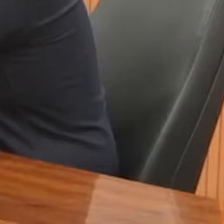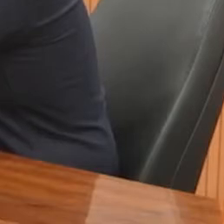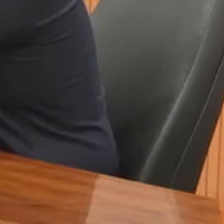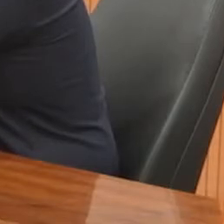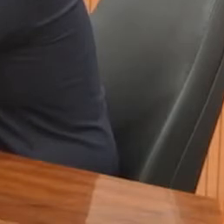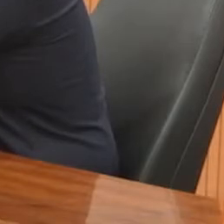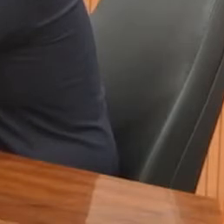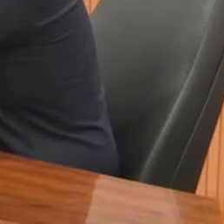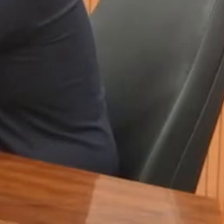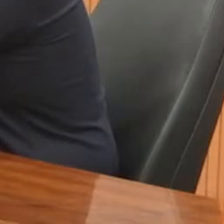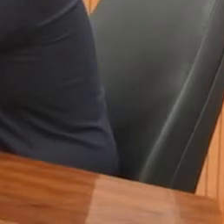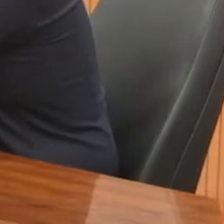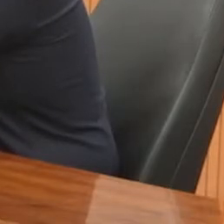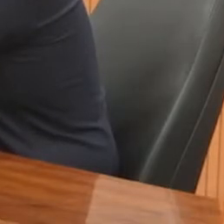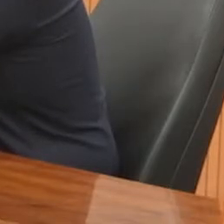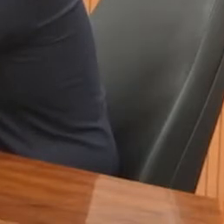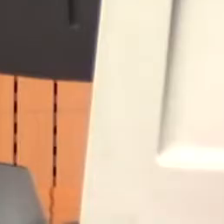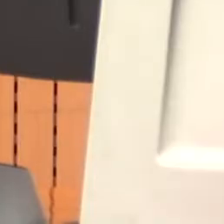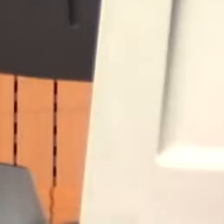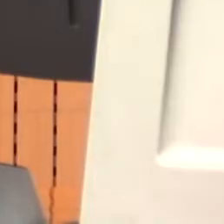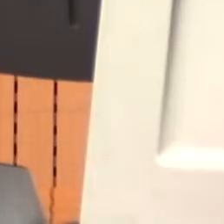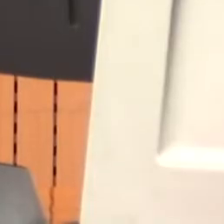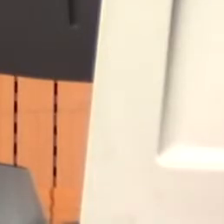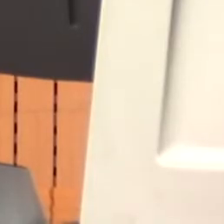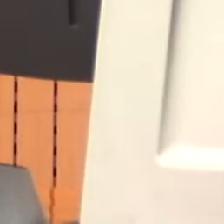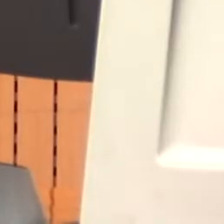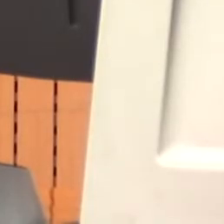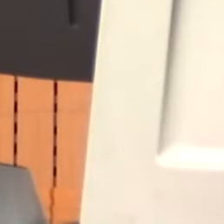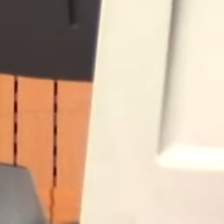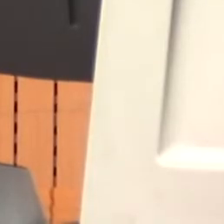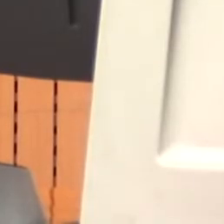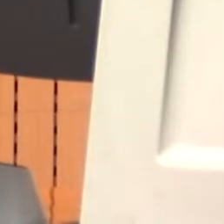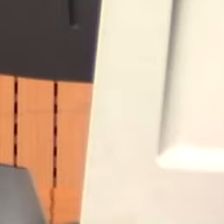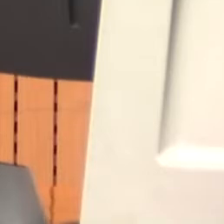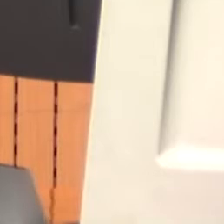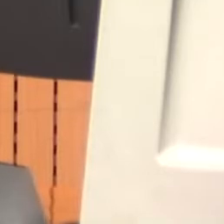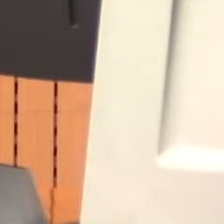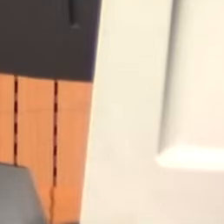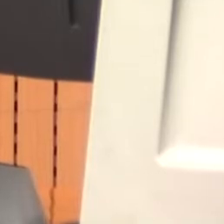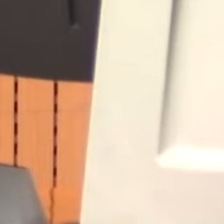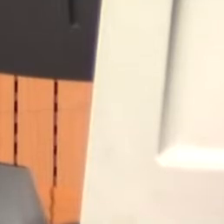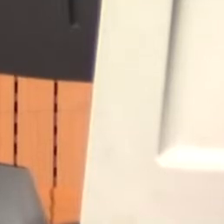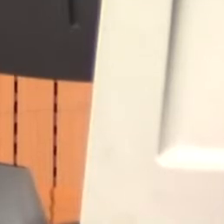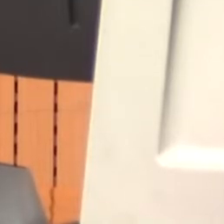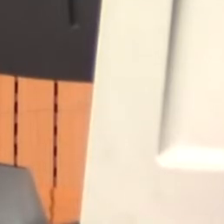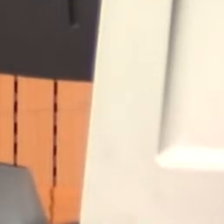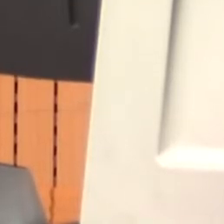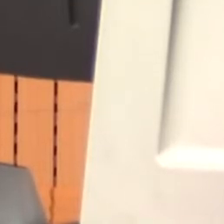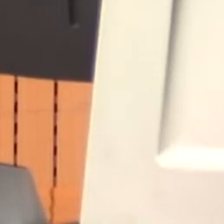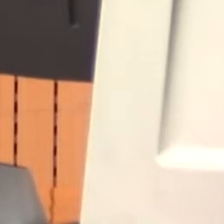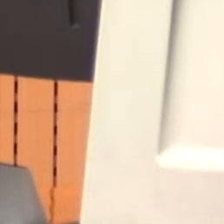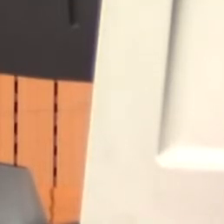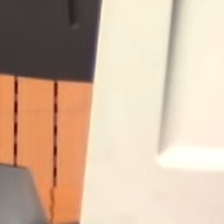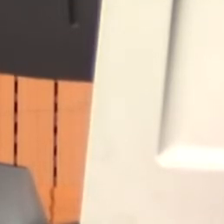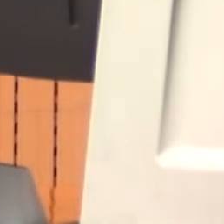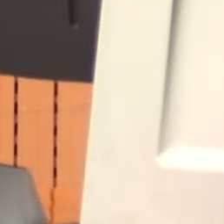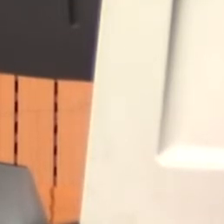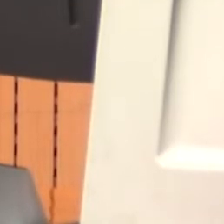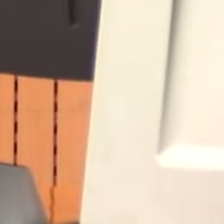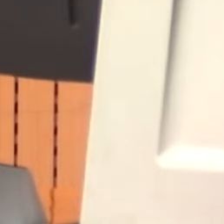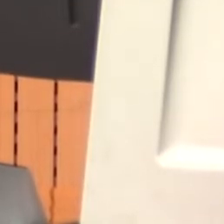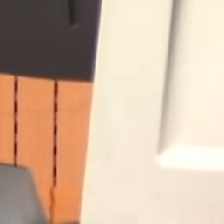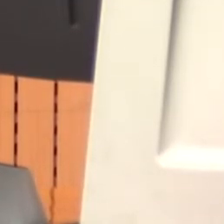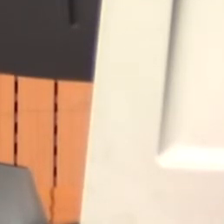fazer esse trabalho, vem o professor junto. Agora, o mais importante, além desse projeto da parte educacional, é que a gente está discutindo